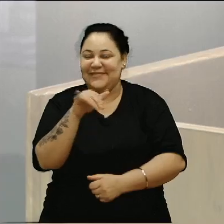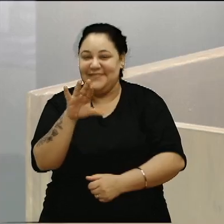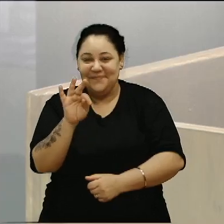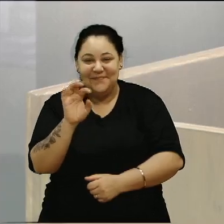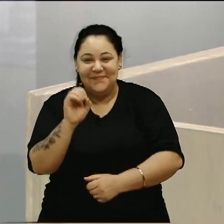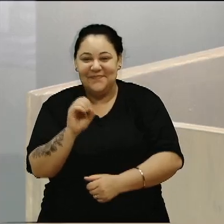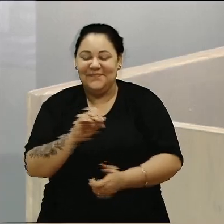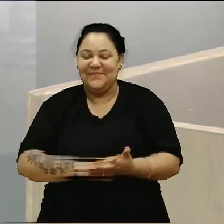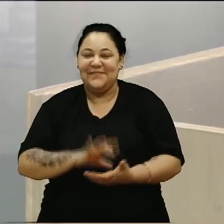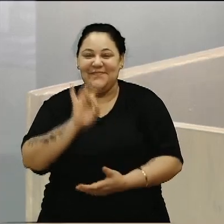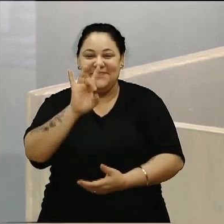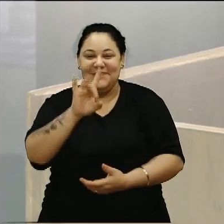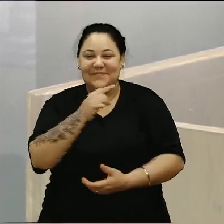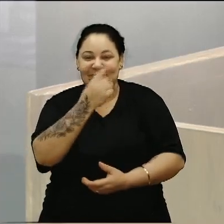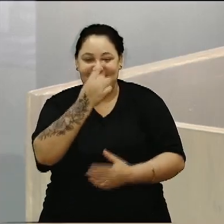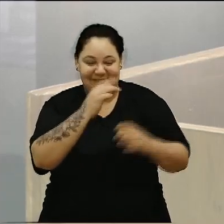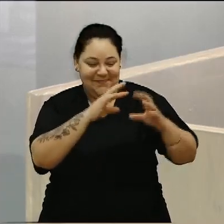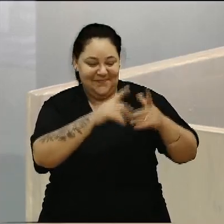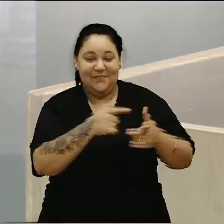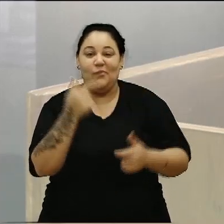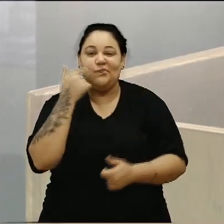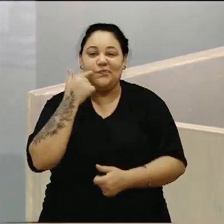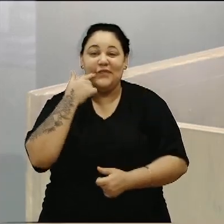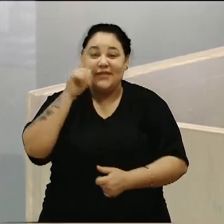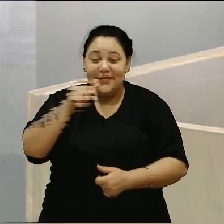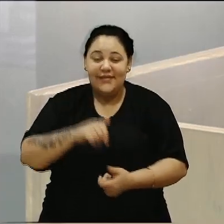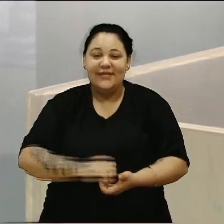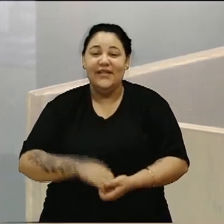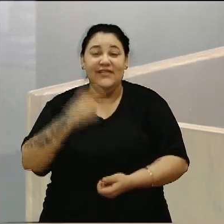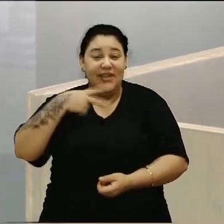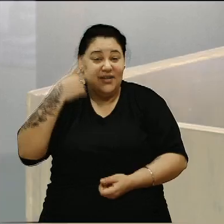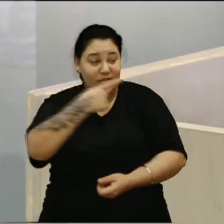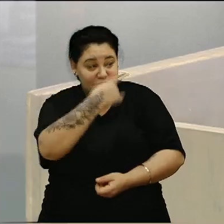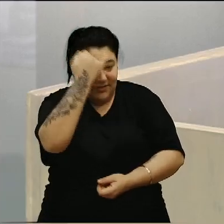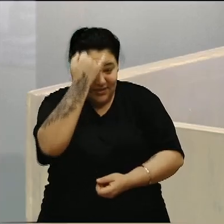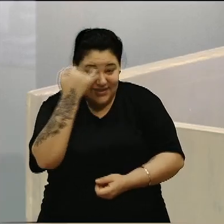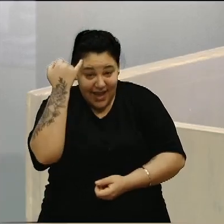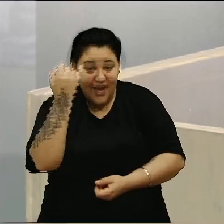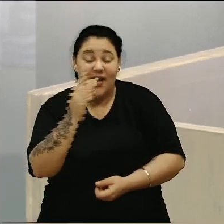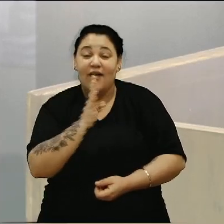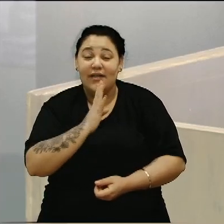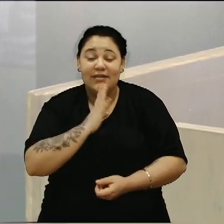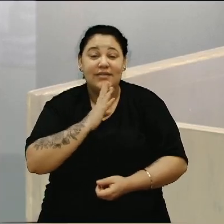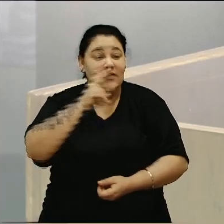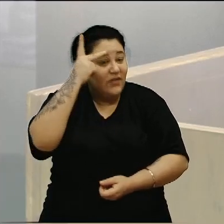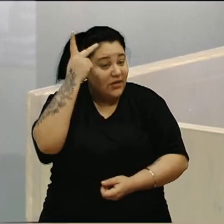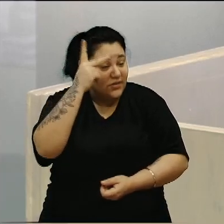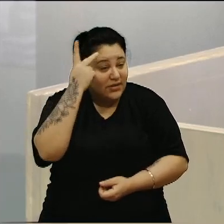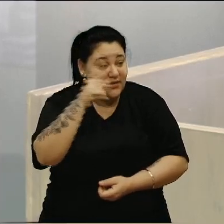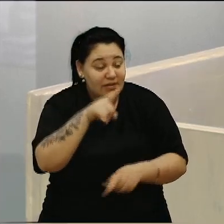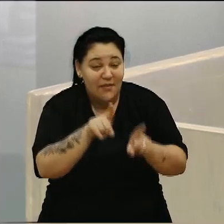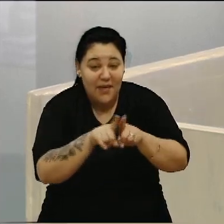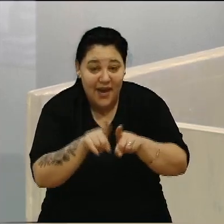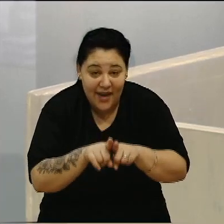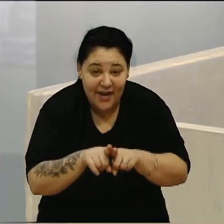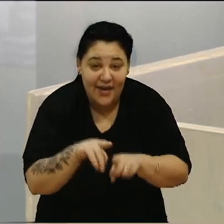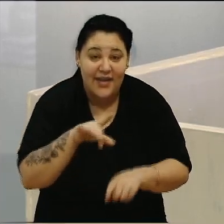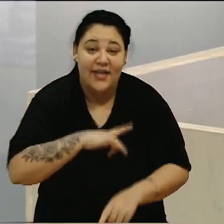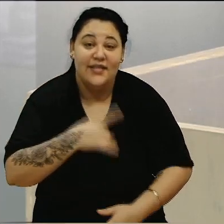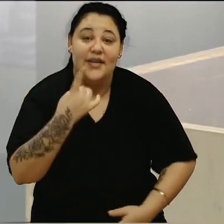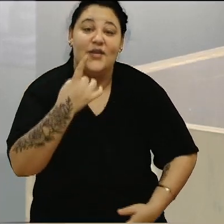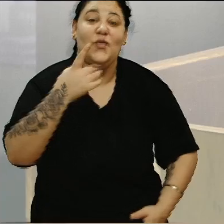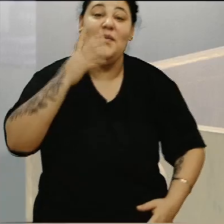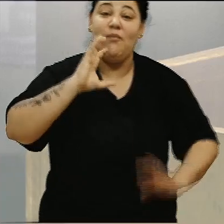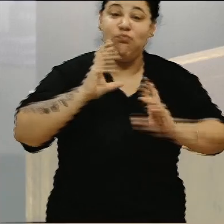uma patrola. É grande. O vereador D'Ambrosio conhece, o vereador Velocino conhece muito mais. Tem uma